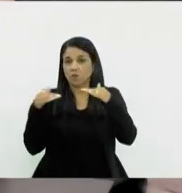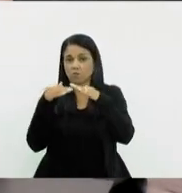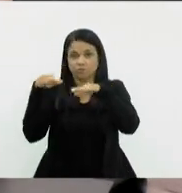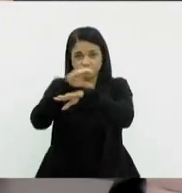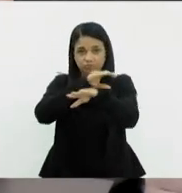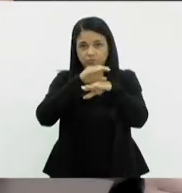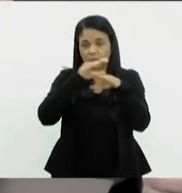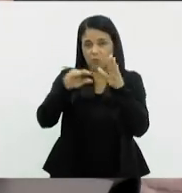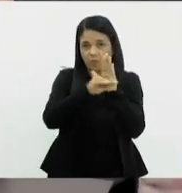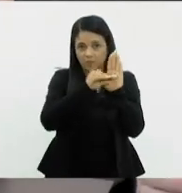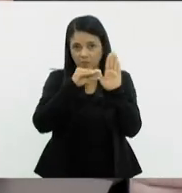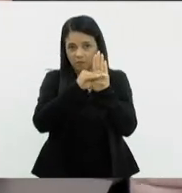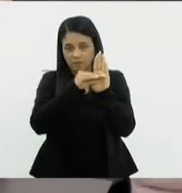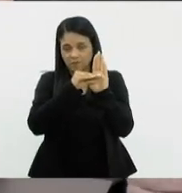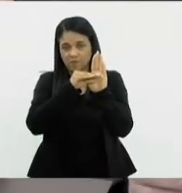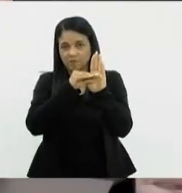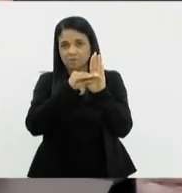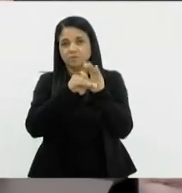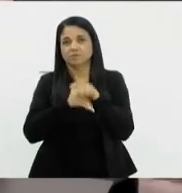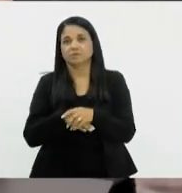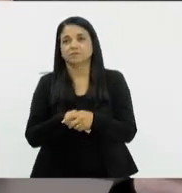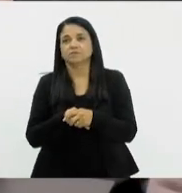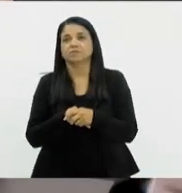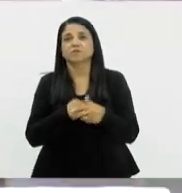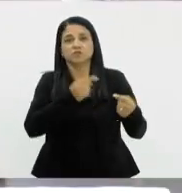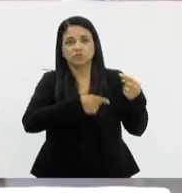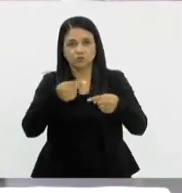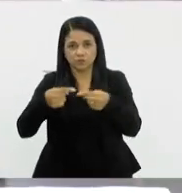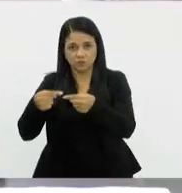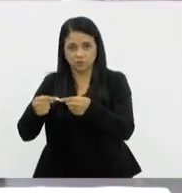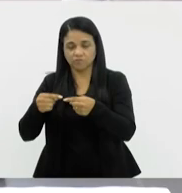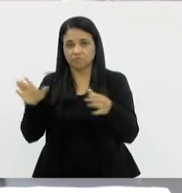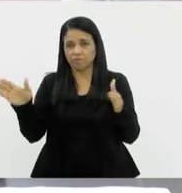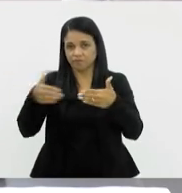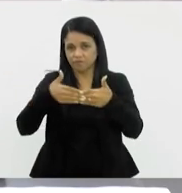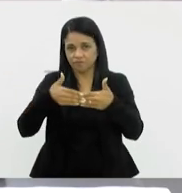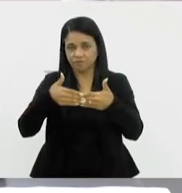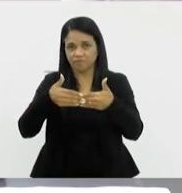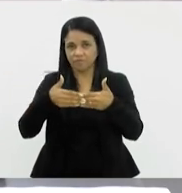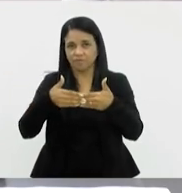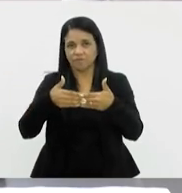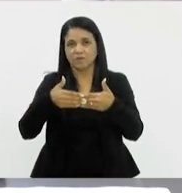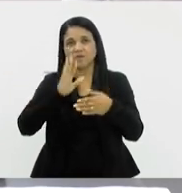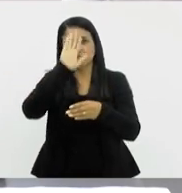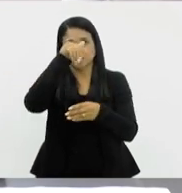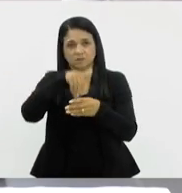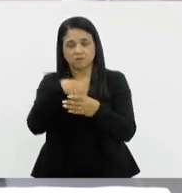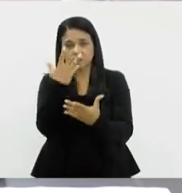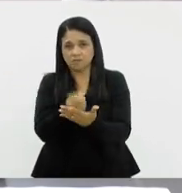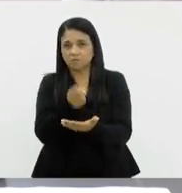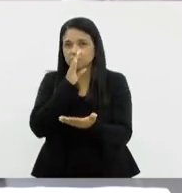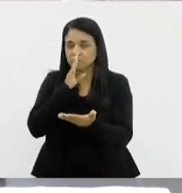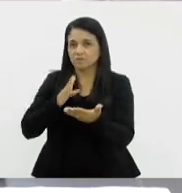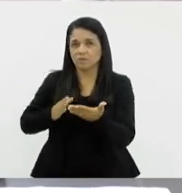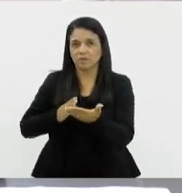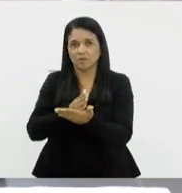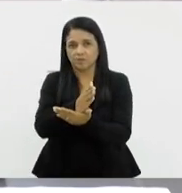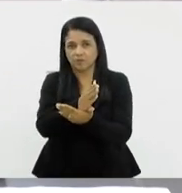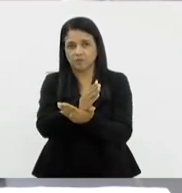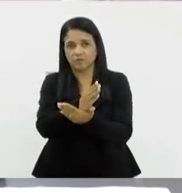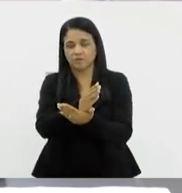Constitucionalidade com emendas. Em discussão. Não havendo quem queira discutir, encerrada a discussão, em votação, os senhores que aprovam, permaneçam como